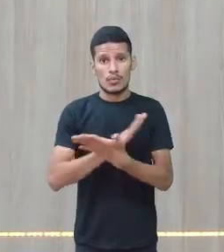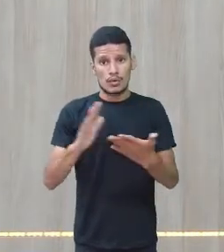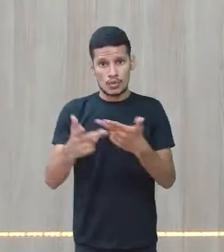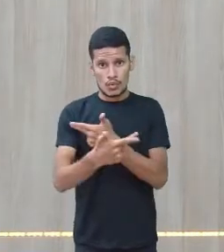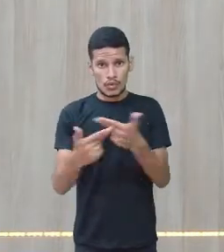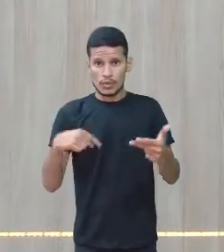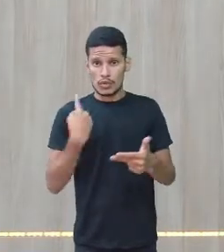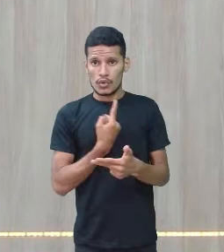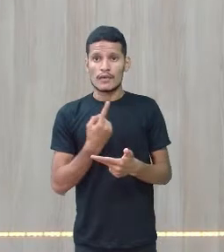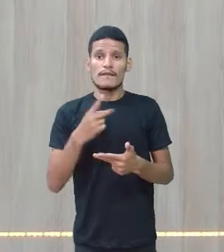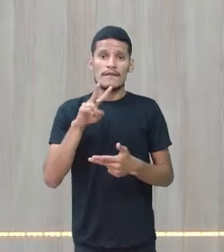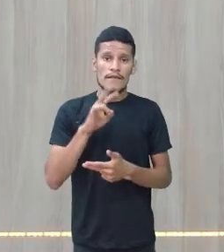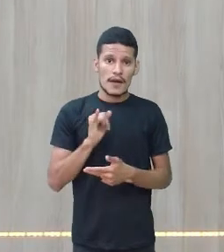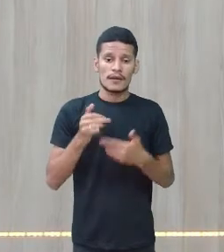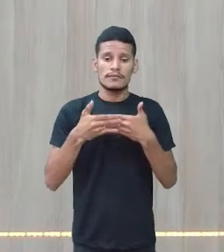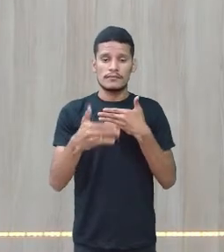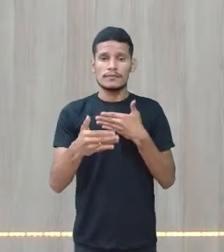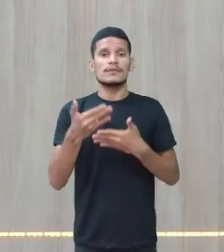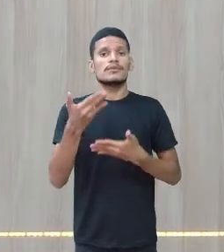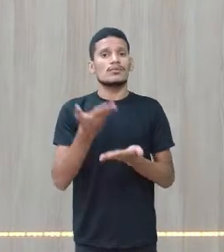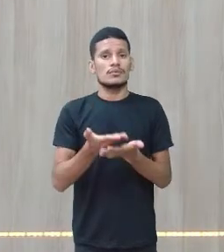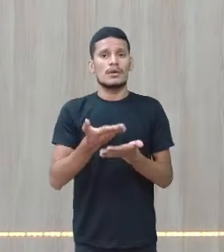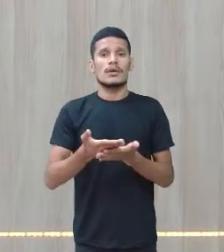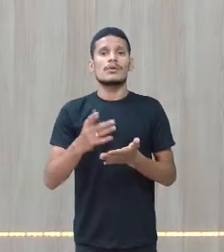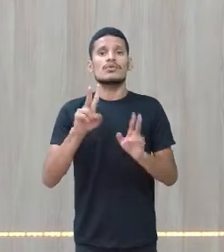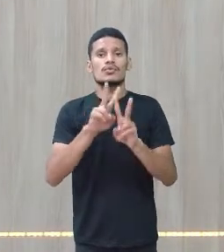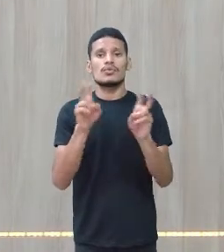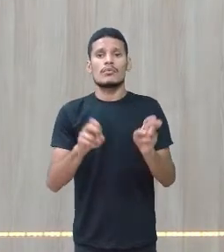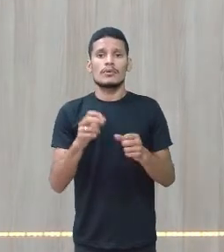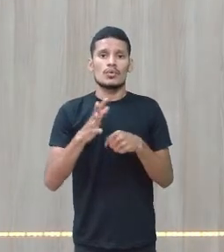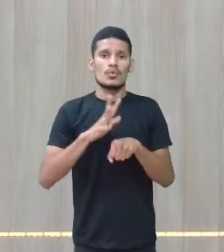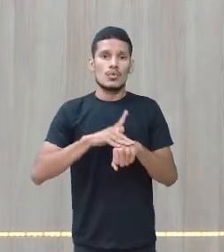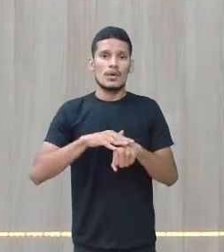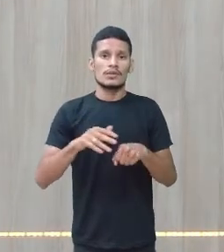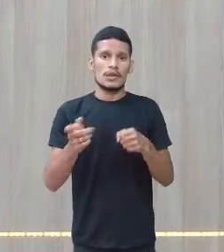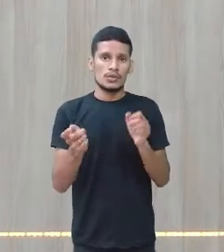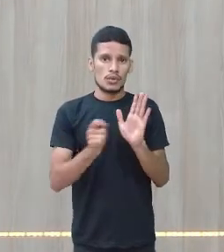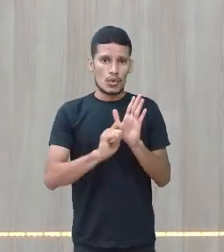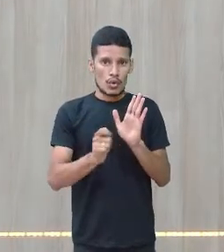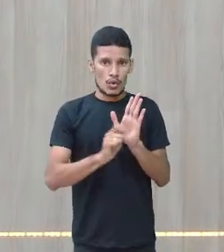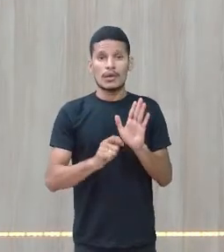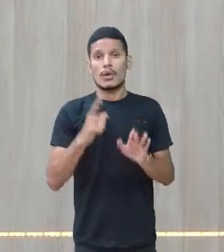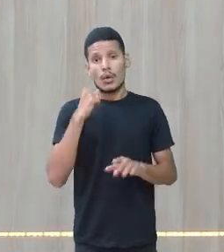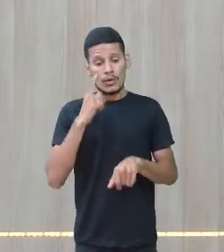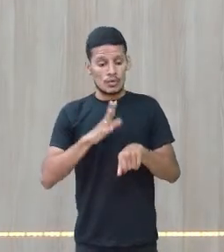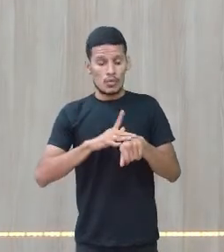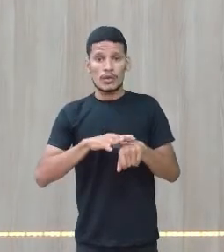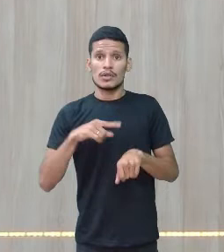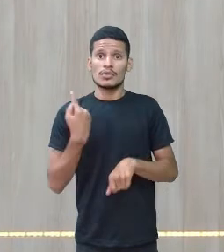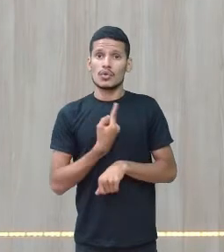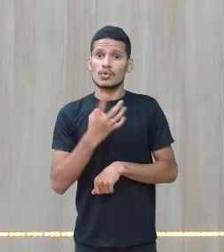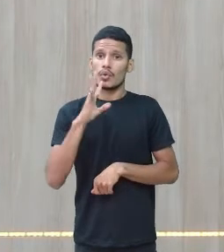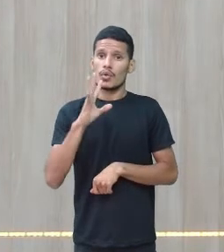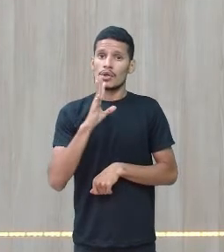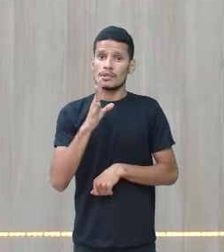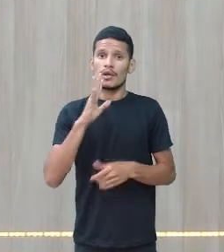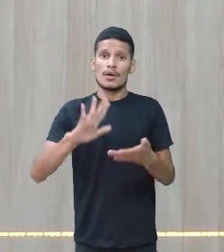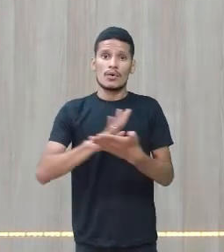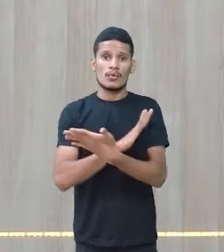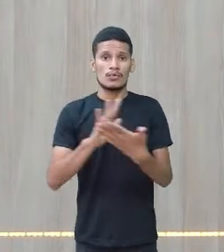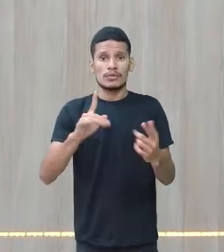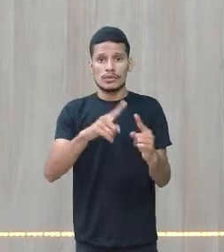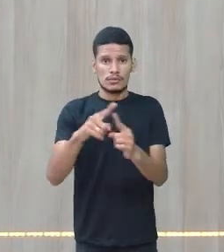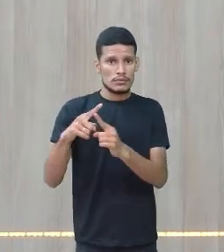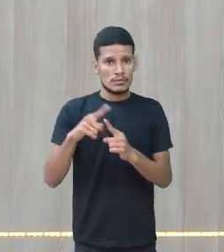vai ver em relação a doenças e drogas. Então, em doenças, nós vamos hoje conhecer algumas doenças. E